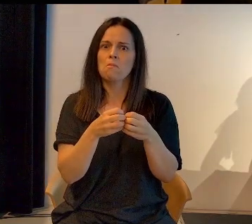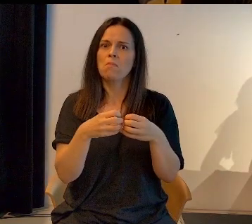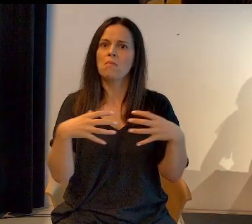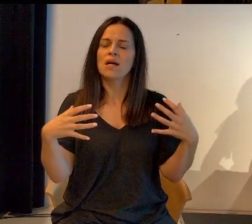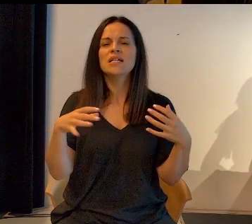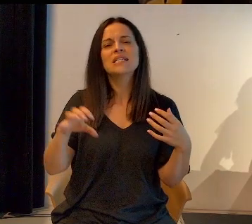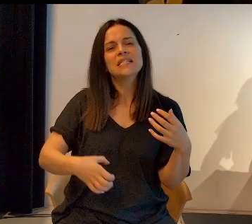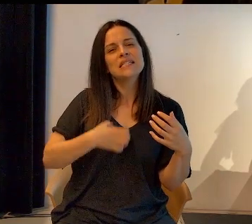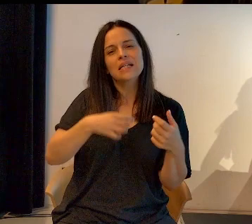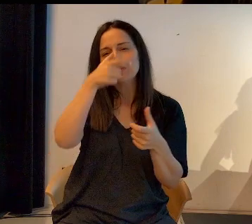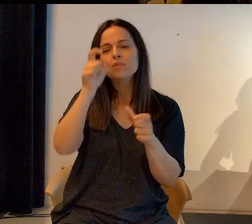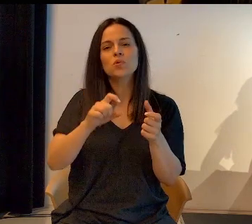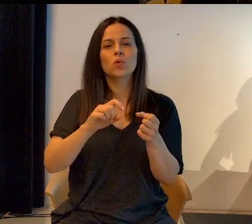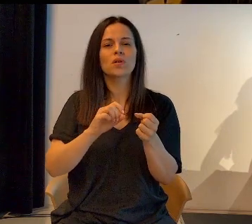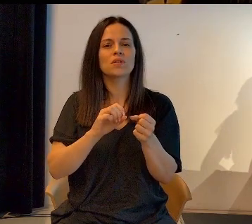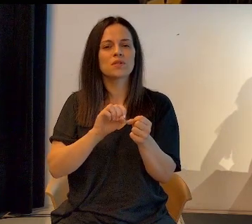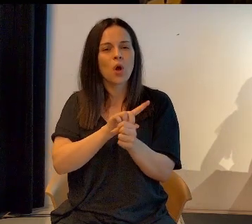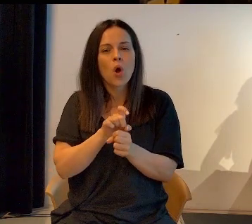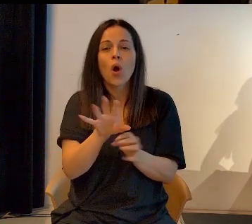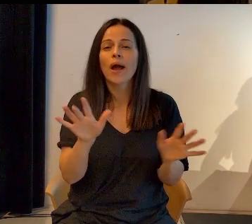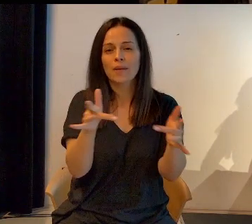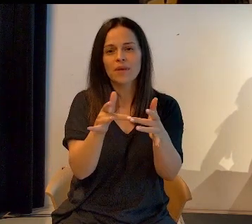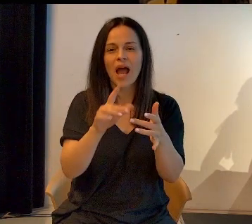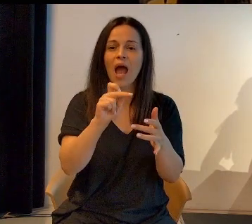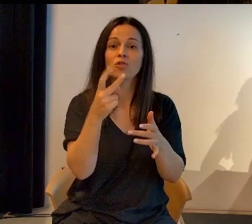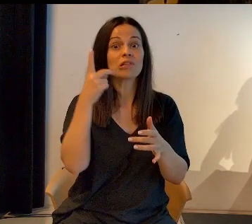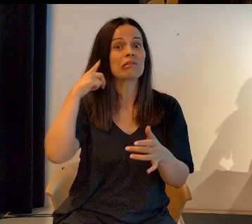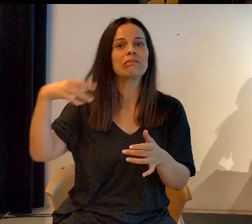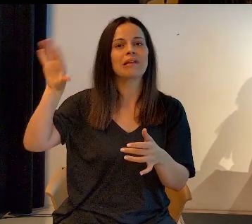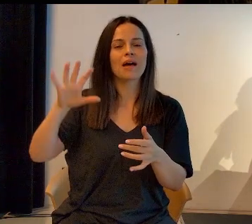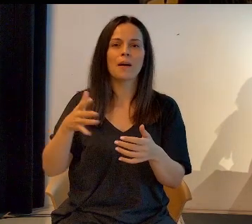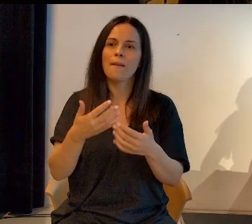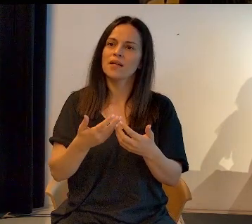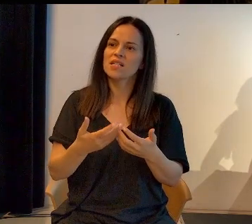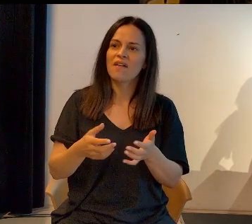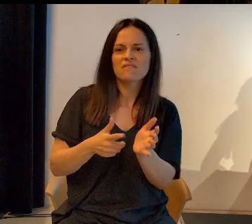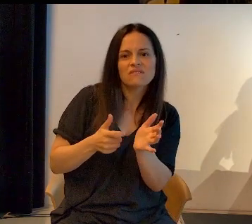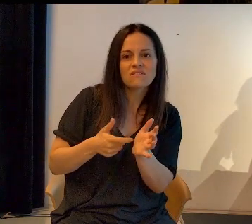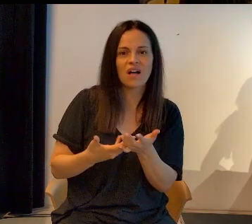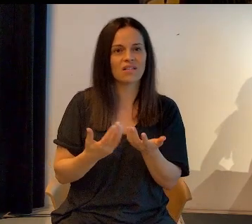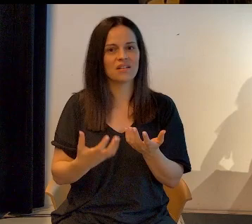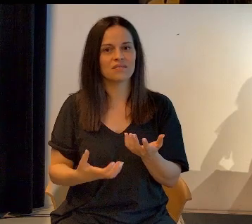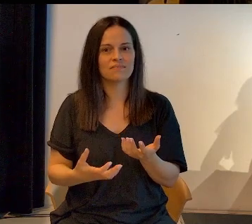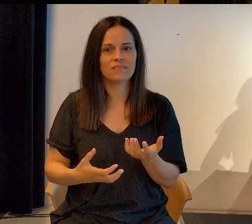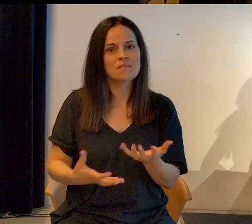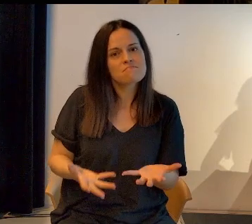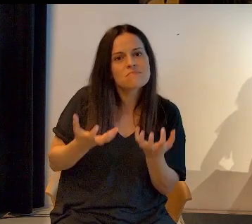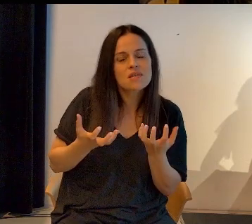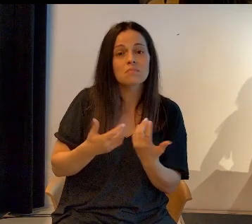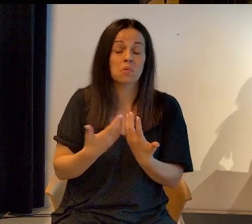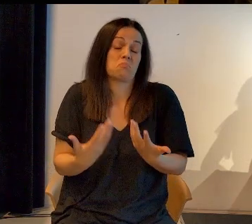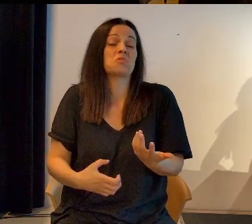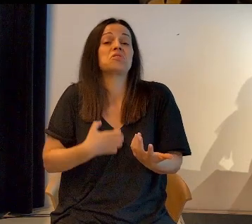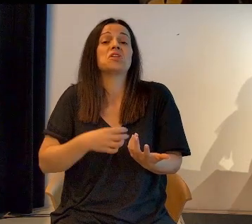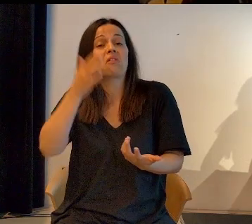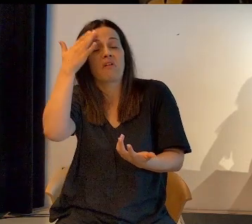estão com necessidade e que têm... querem mesmo que estes eventos aconteçam. Portanto, sentimos que, sendo o Agito Águeda um festival de referência